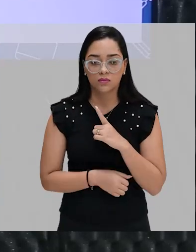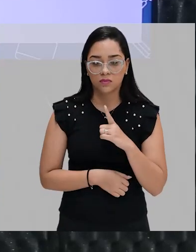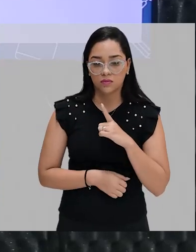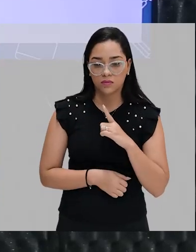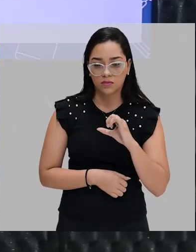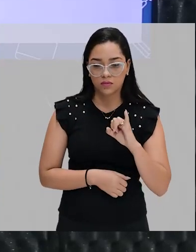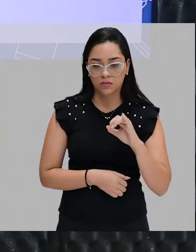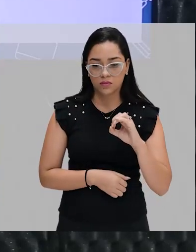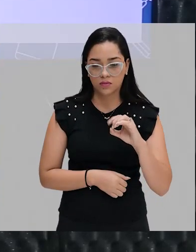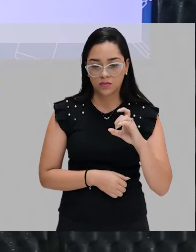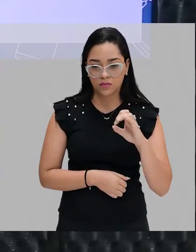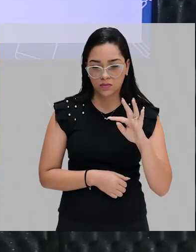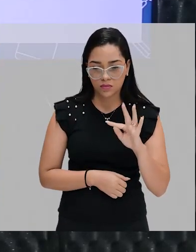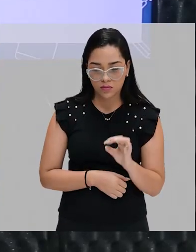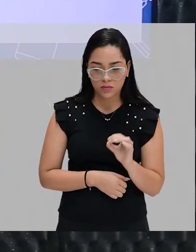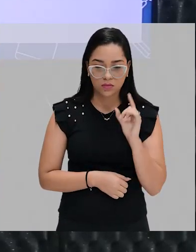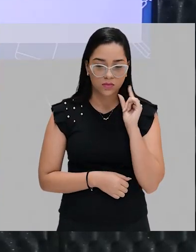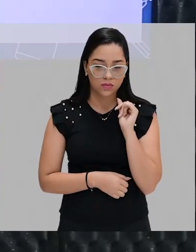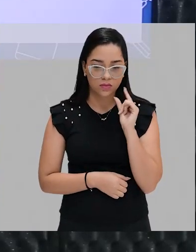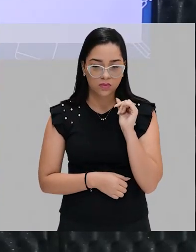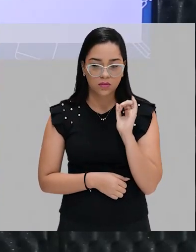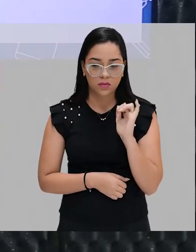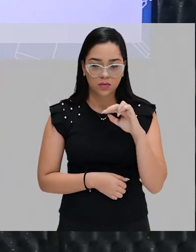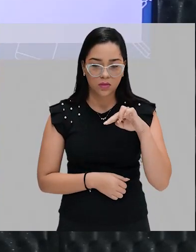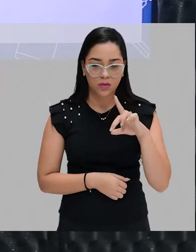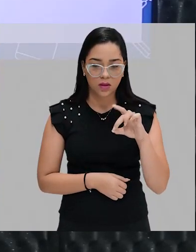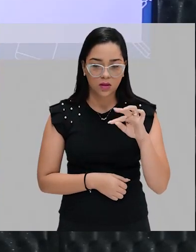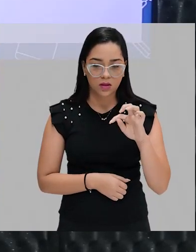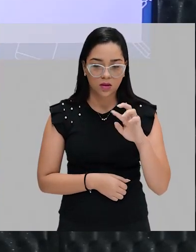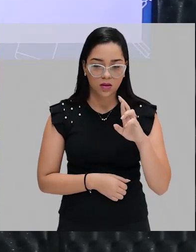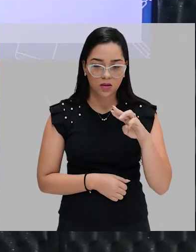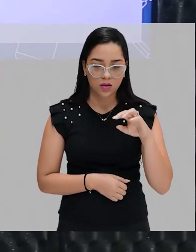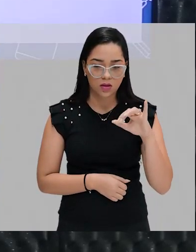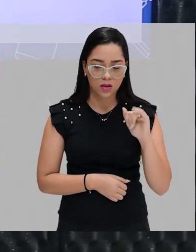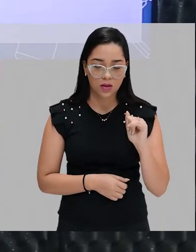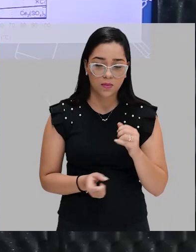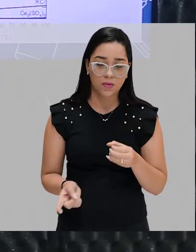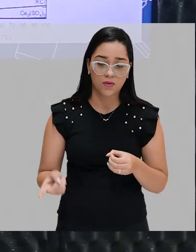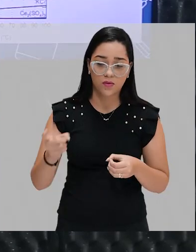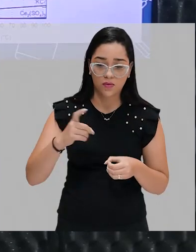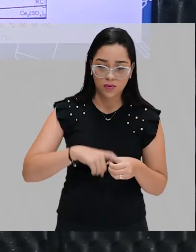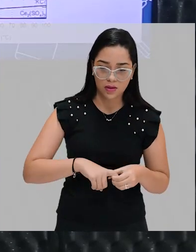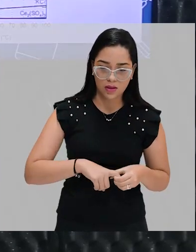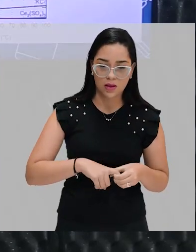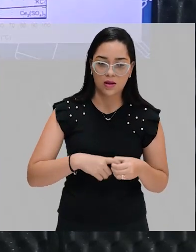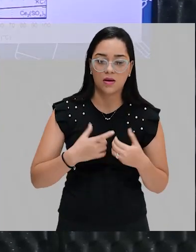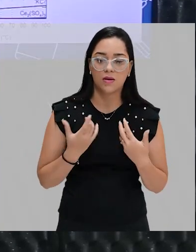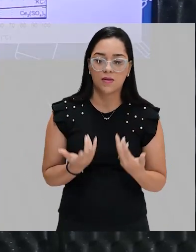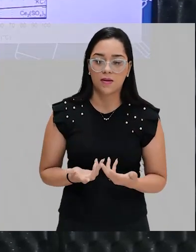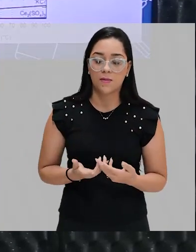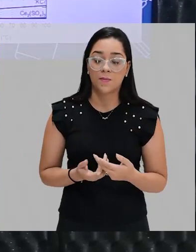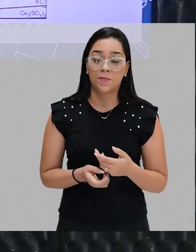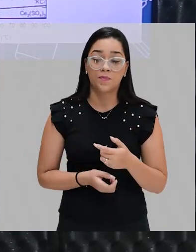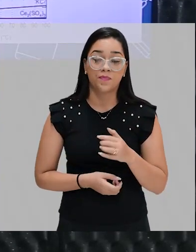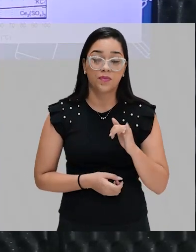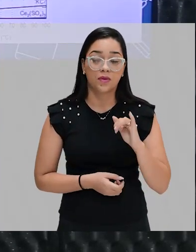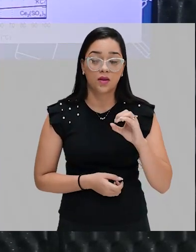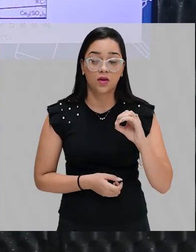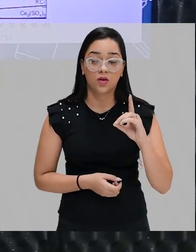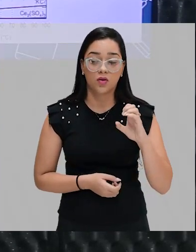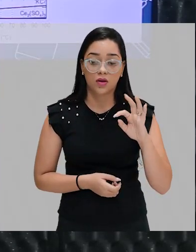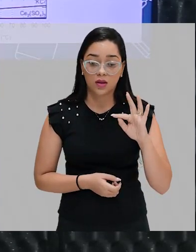iodeto de sódio em água ela é endotérmica. Então, vamos voltar aqui. Iodeto